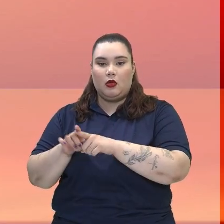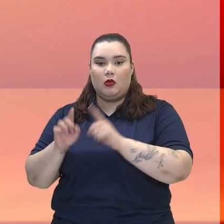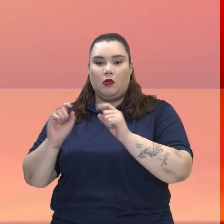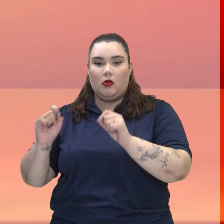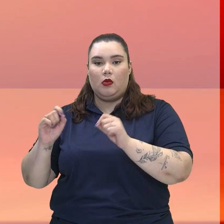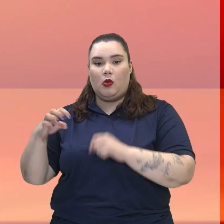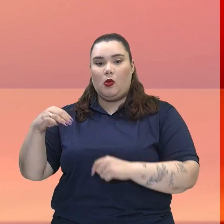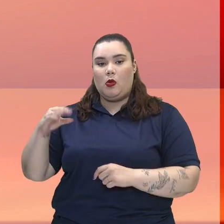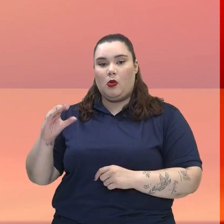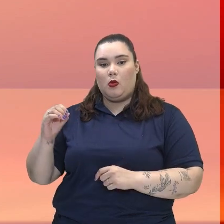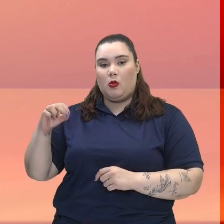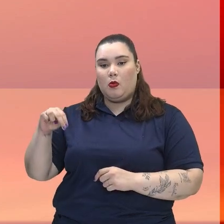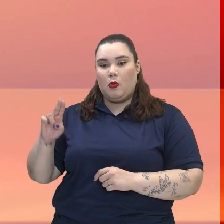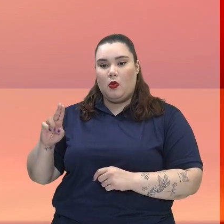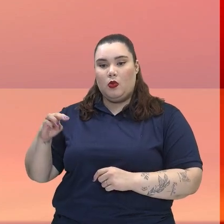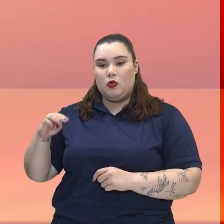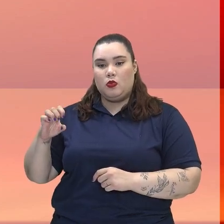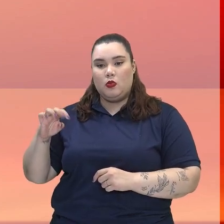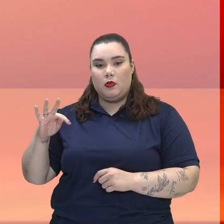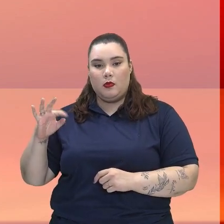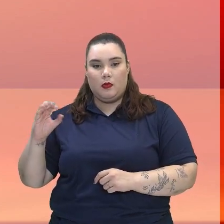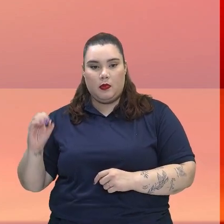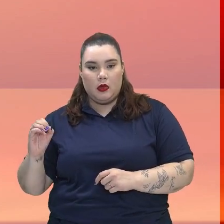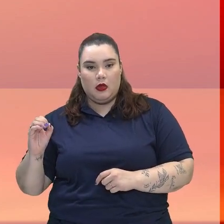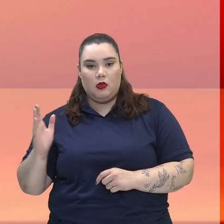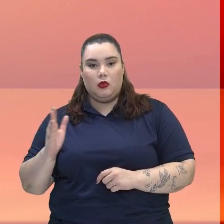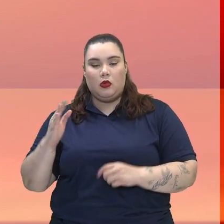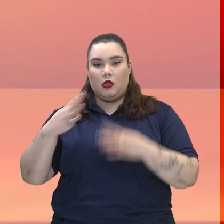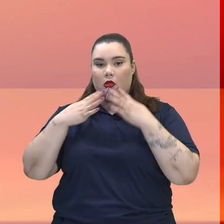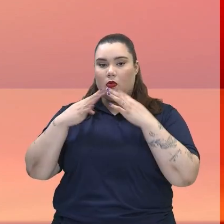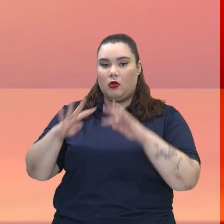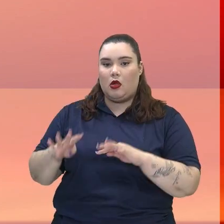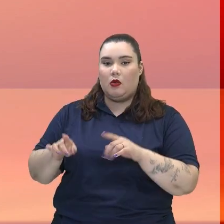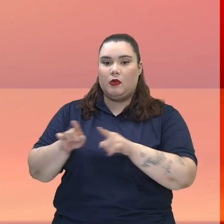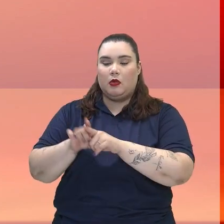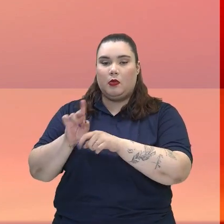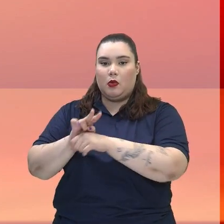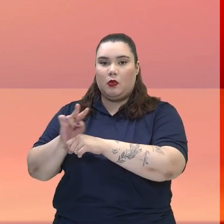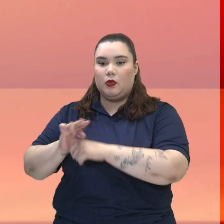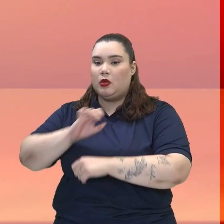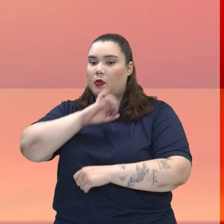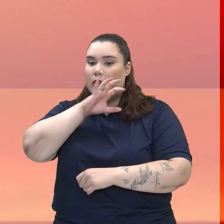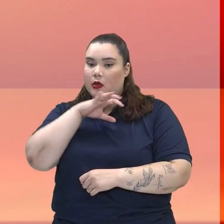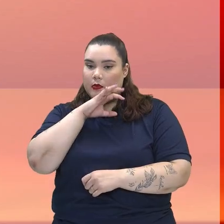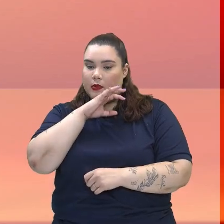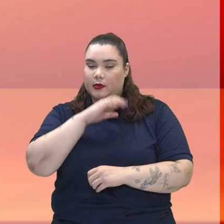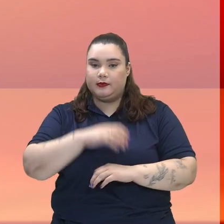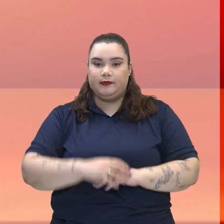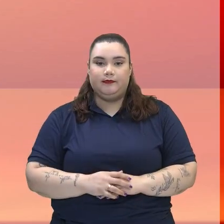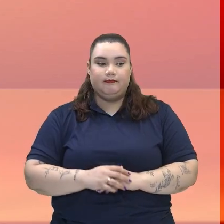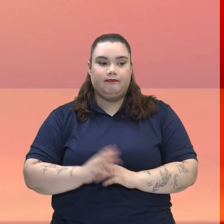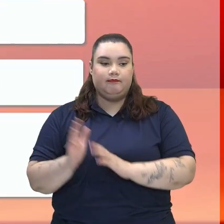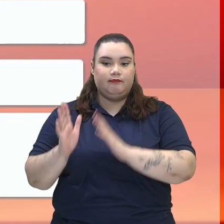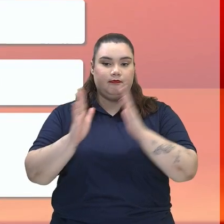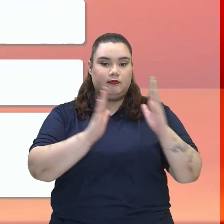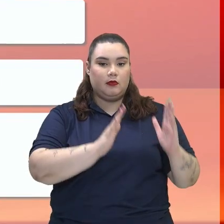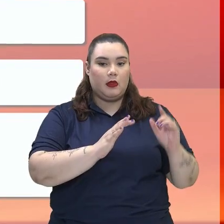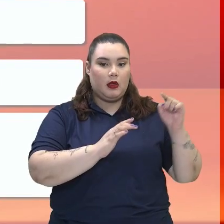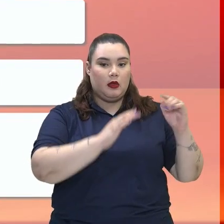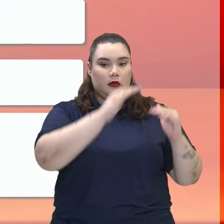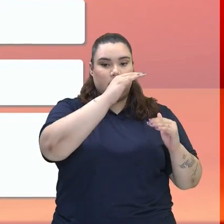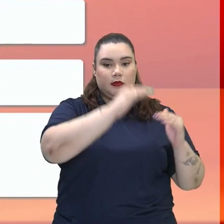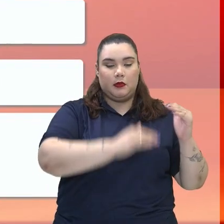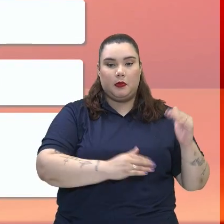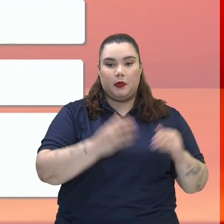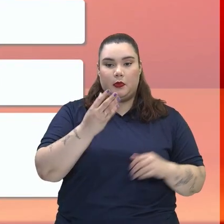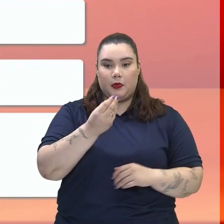monumento natural e também o refúgio da vida silvestre. Já as de uso sustentável são mais. Nós vamos ter,